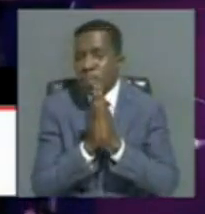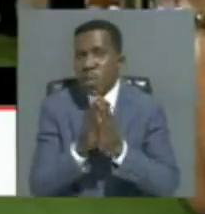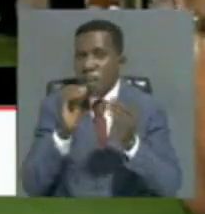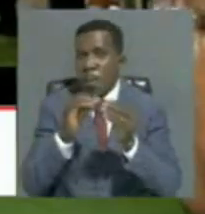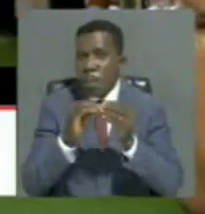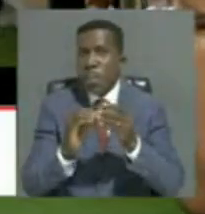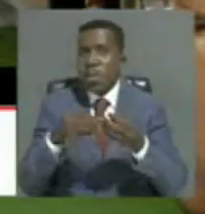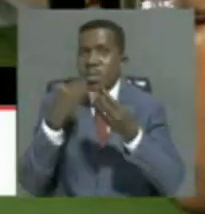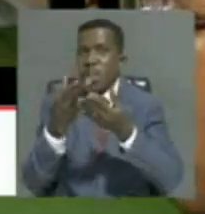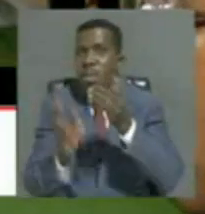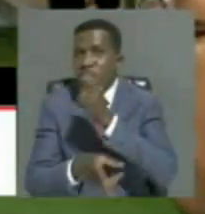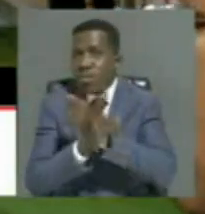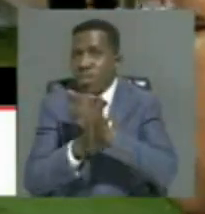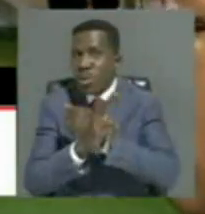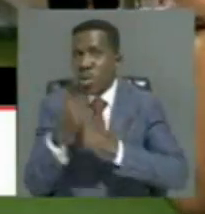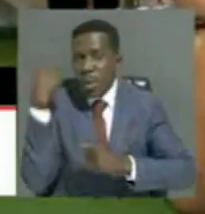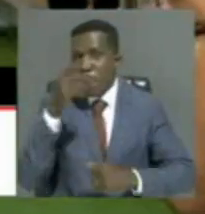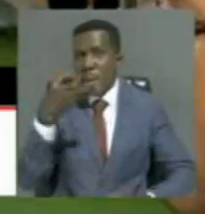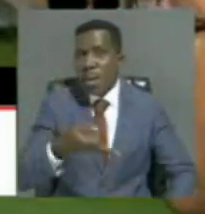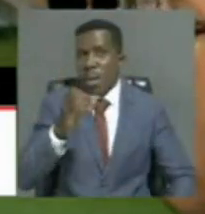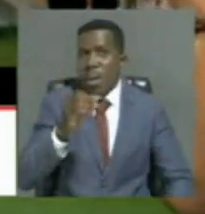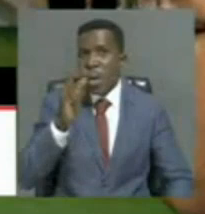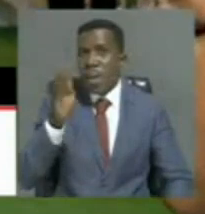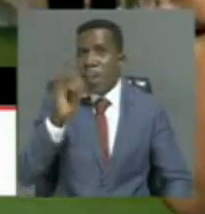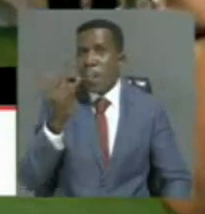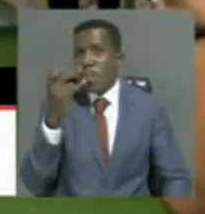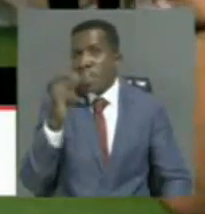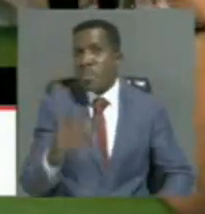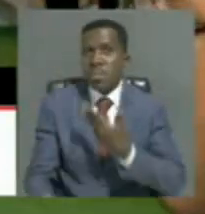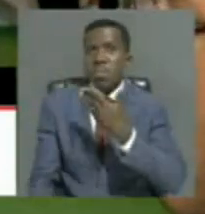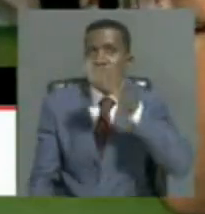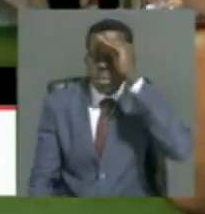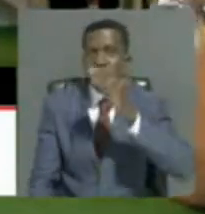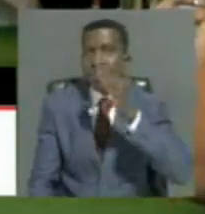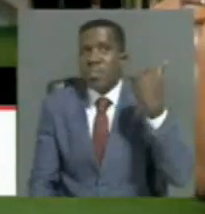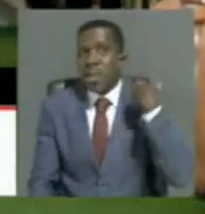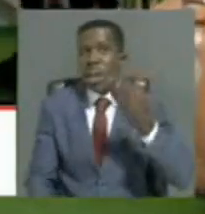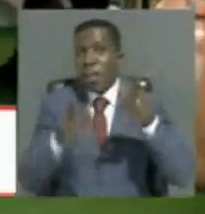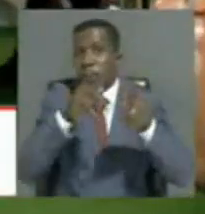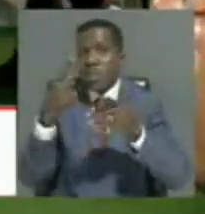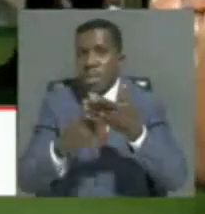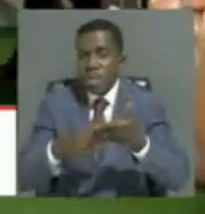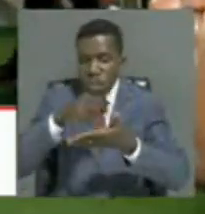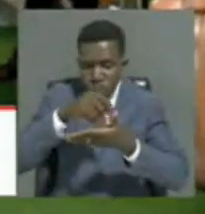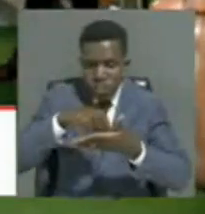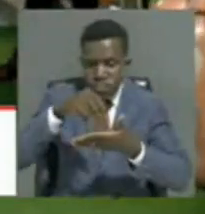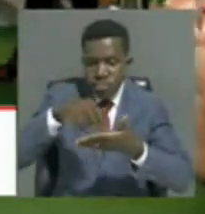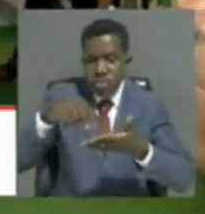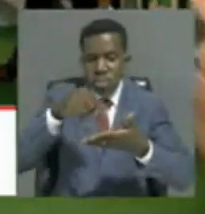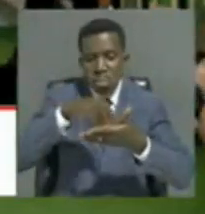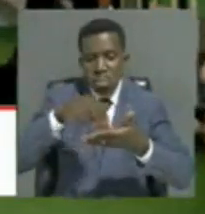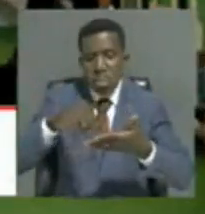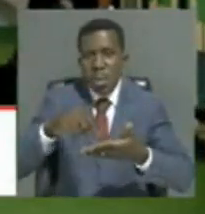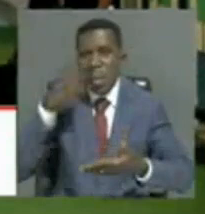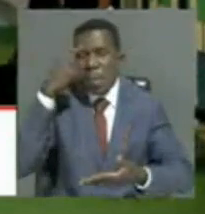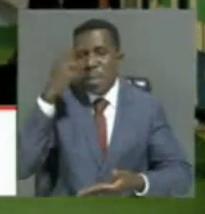poesia. Há muita coisa que se escreve aqui que não é poesia. As pessoas querem usar a palavra para